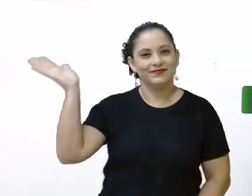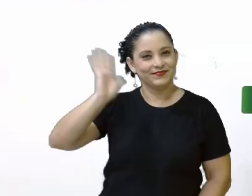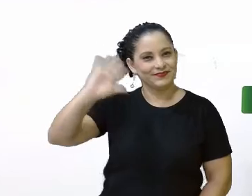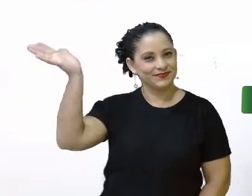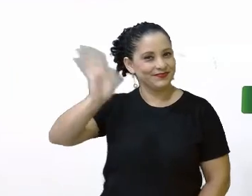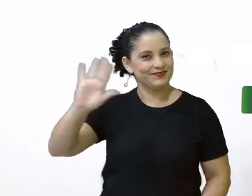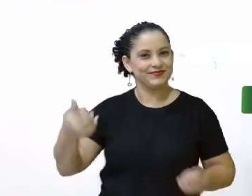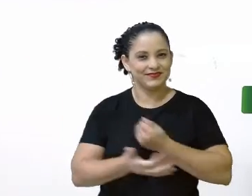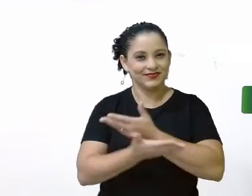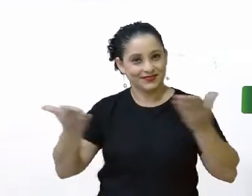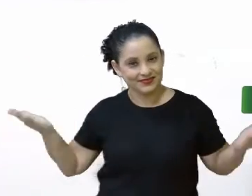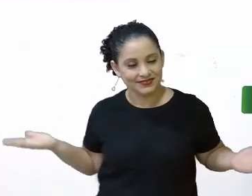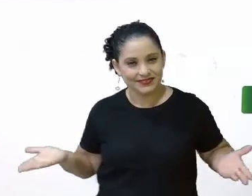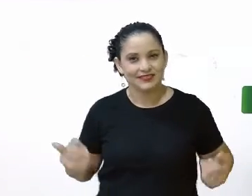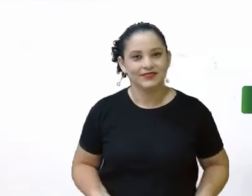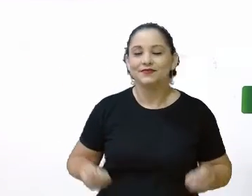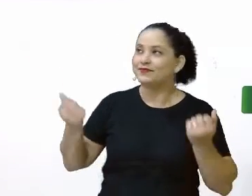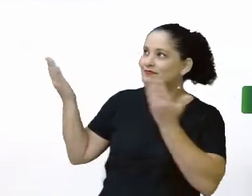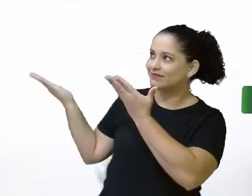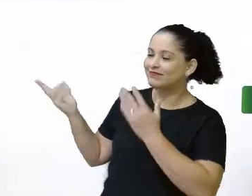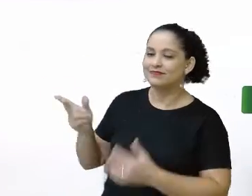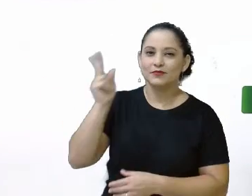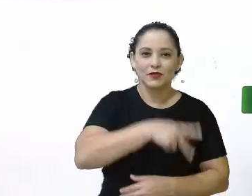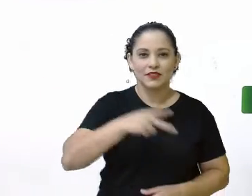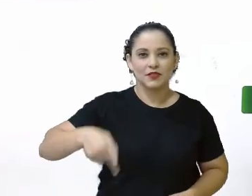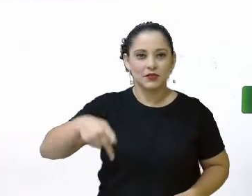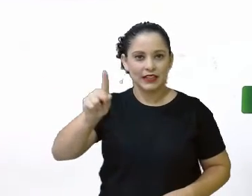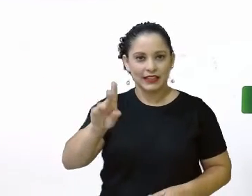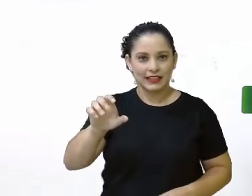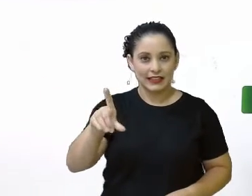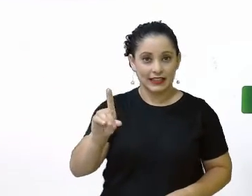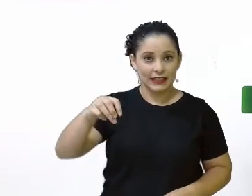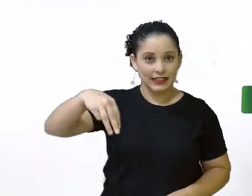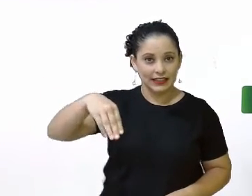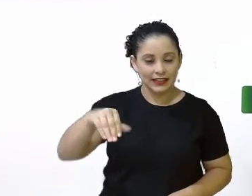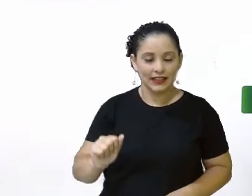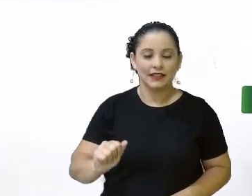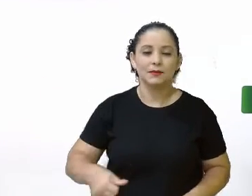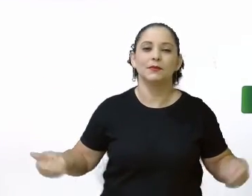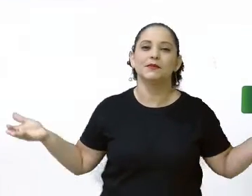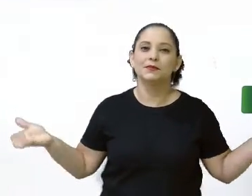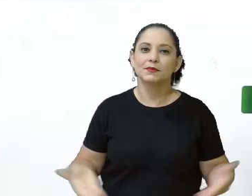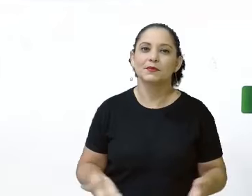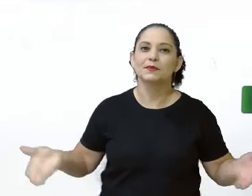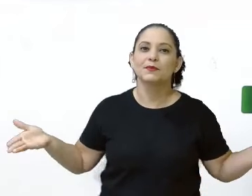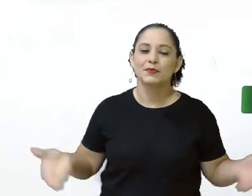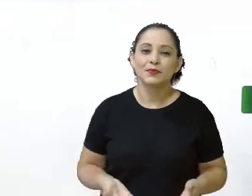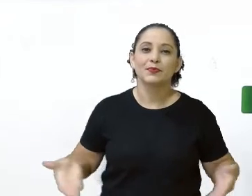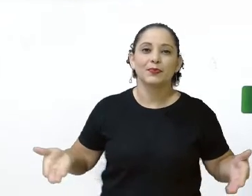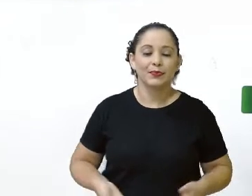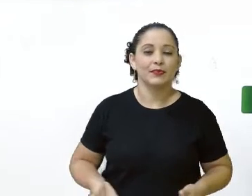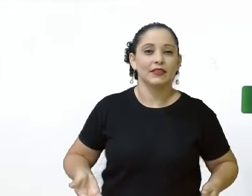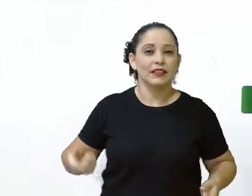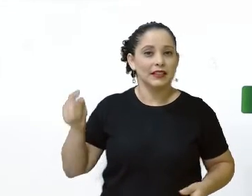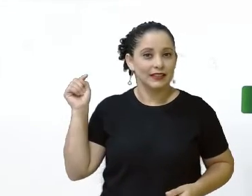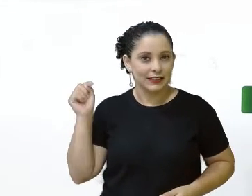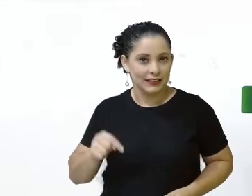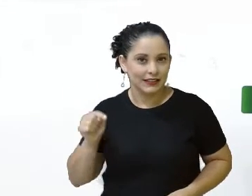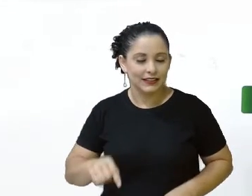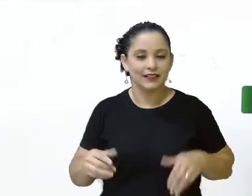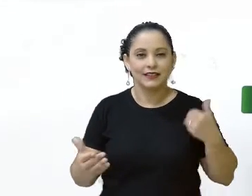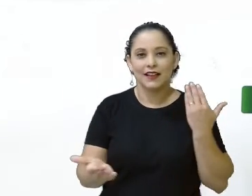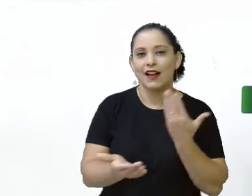Olá, pessoal! Eu sou a professora Kedma Santos e estou aqui mais uma vez para a